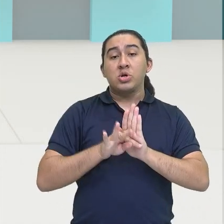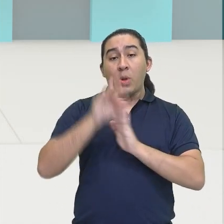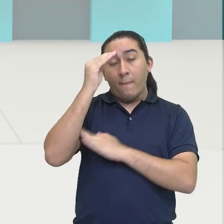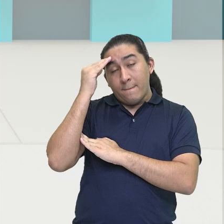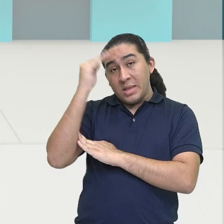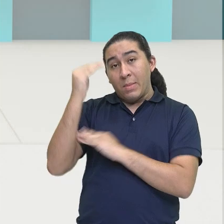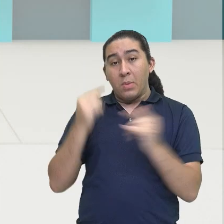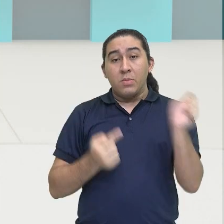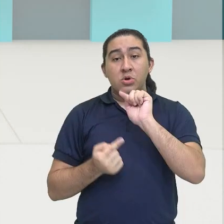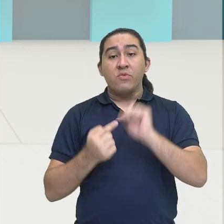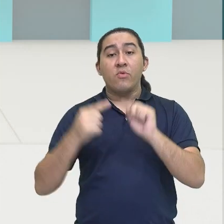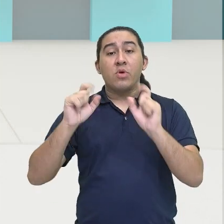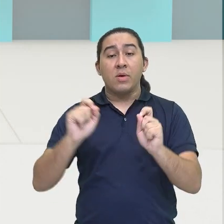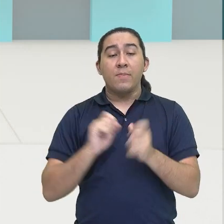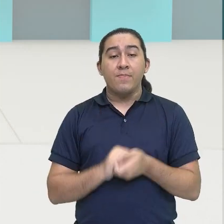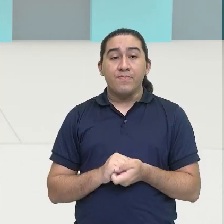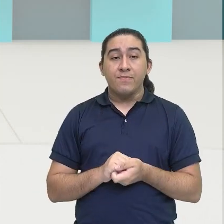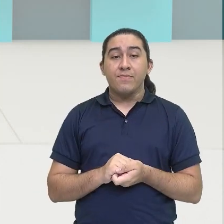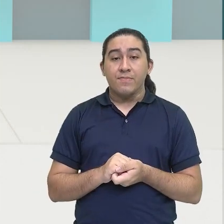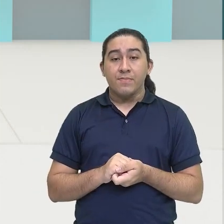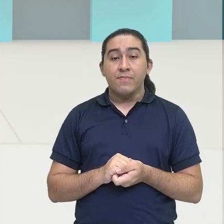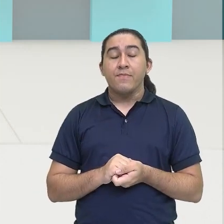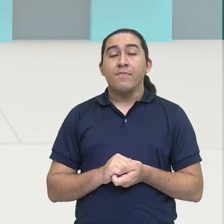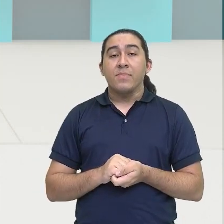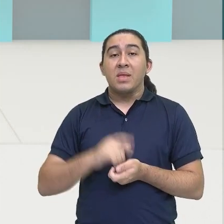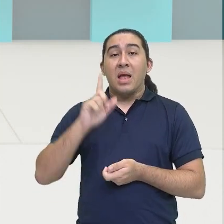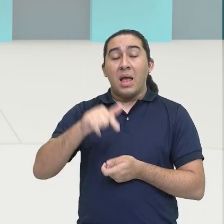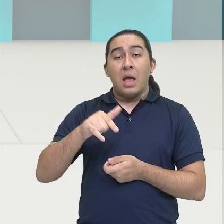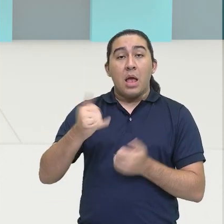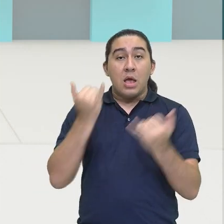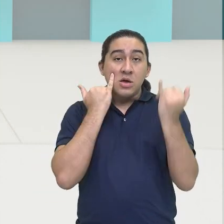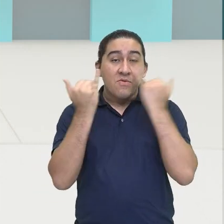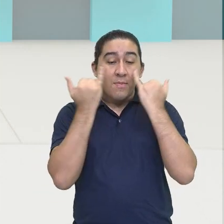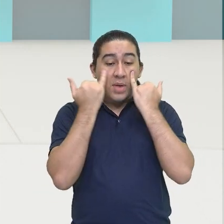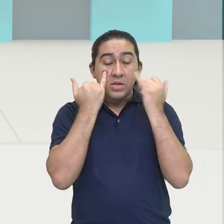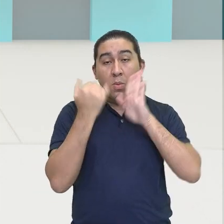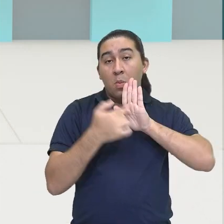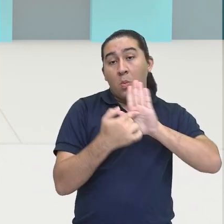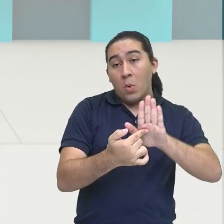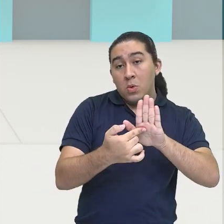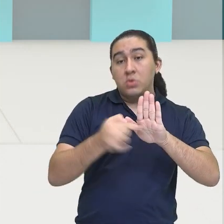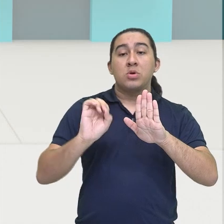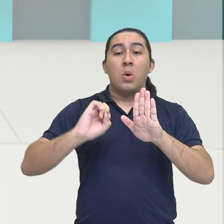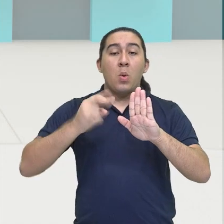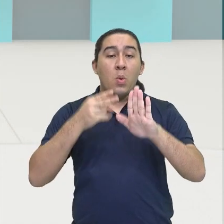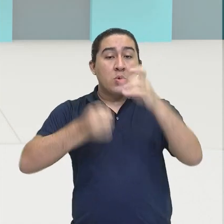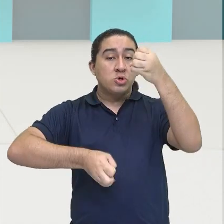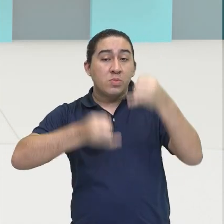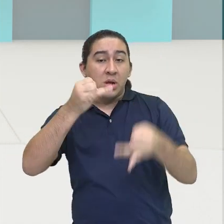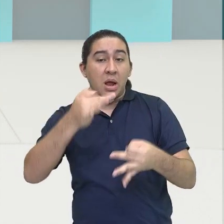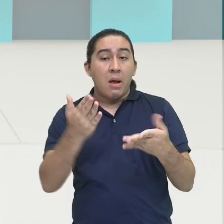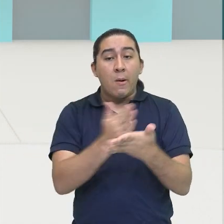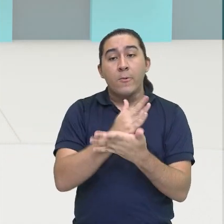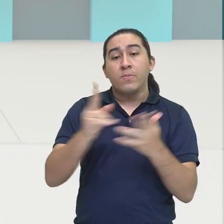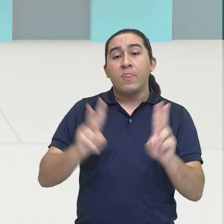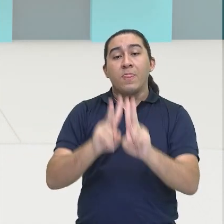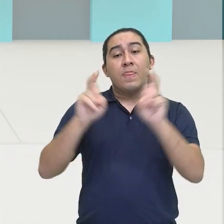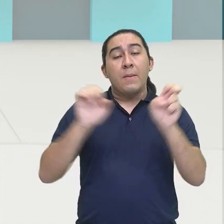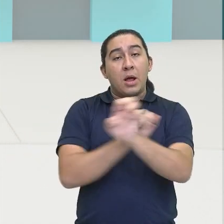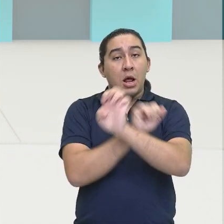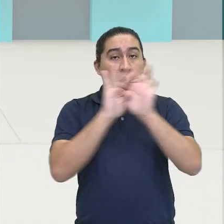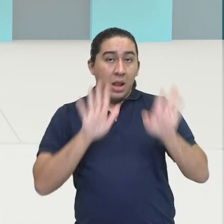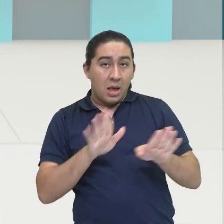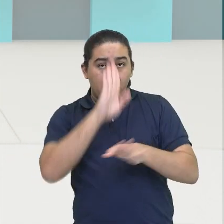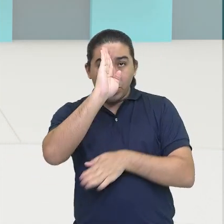principal propósito é informar, explicar ou apresentar um determinado assunto de forma clara